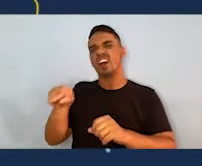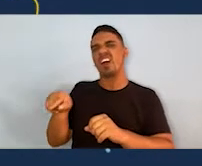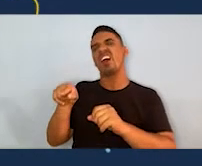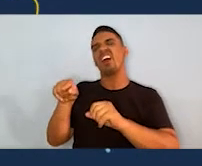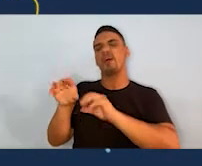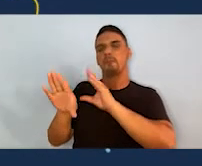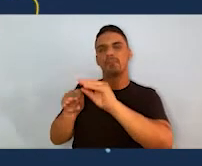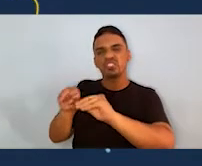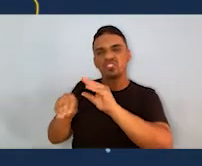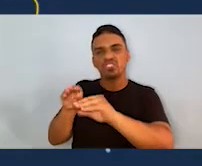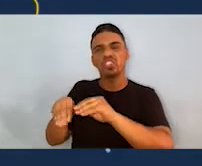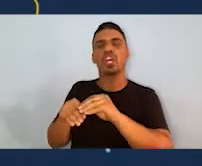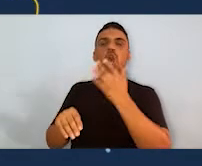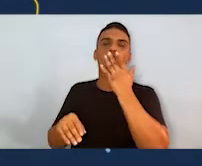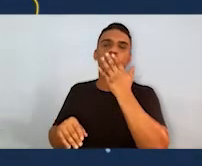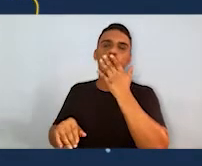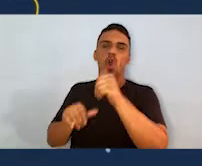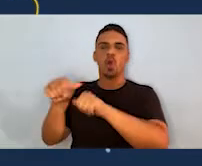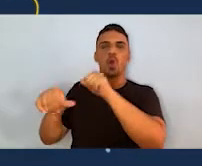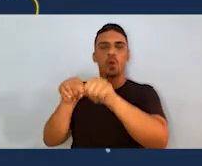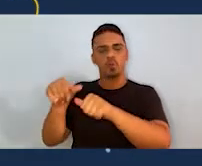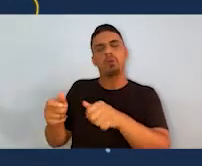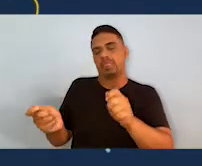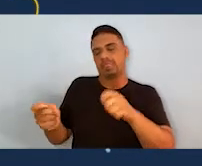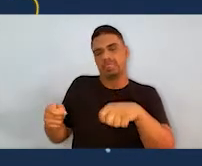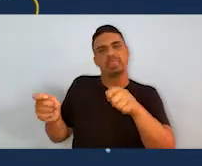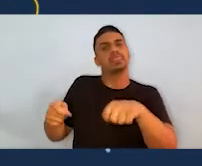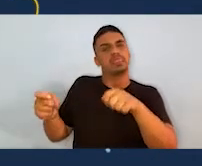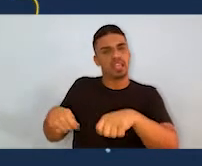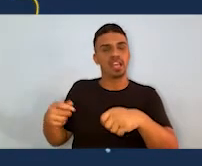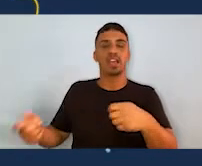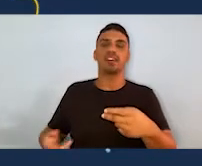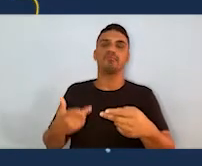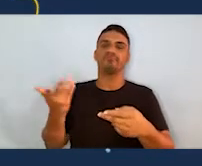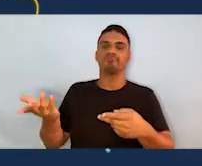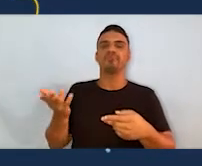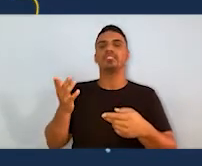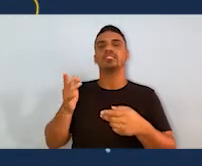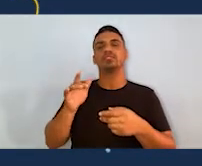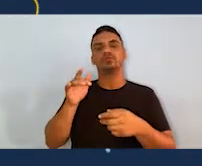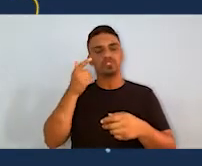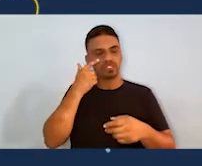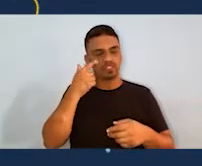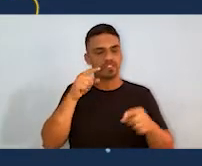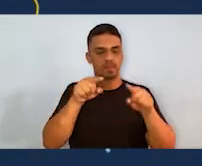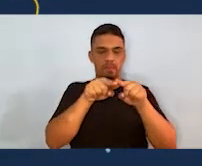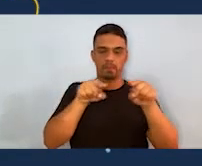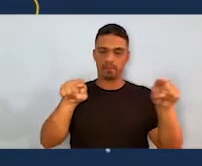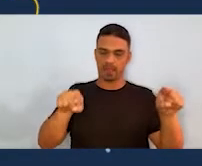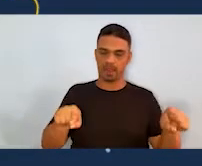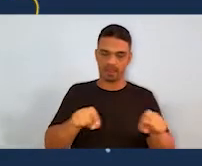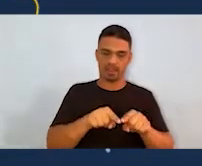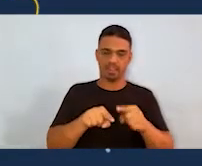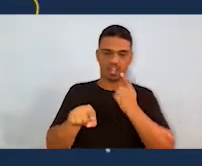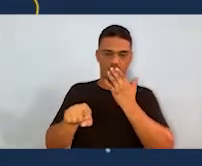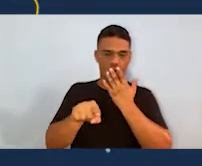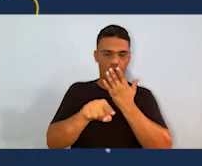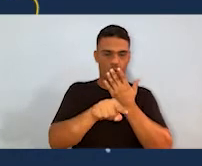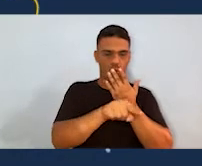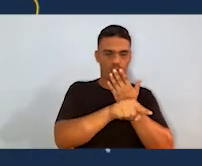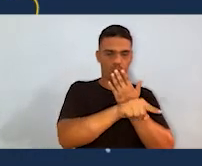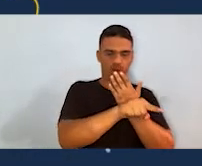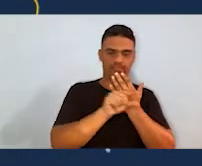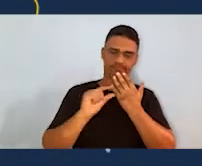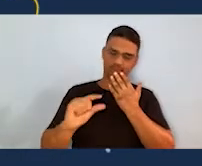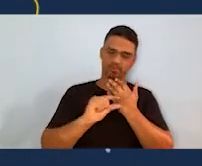quero mudar a cor. Você vai lá, muda o canal daquela cor, você muda aquela cor na paleta de cores, pum, você mudou a pixel art